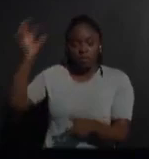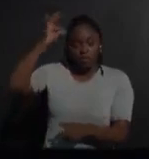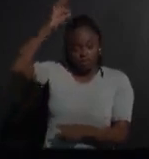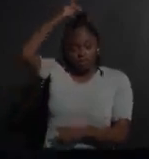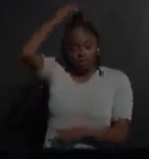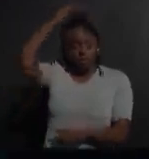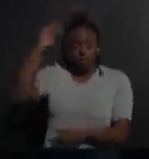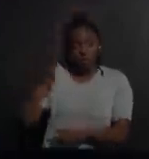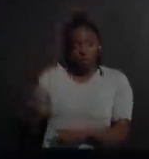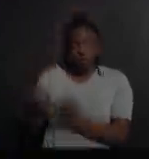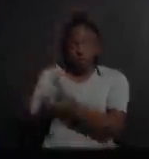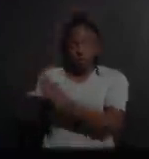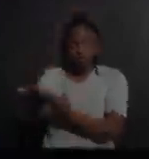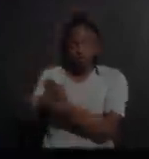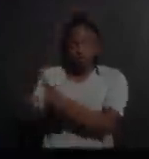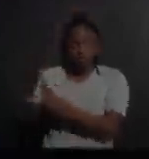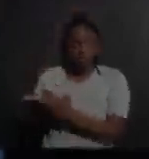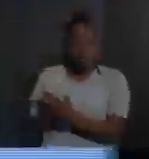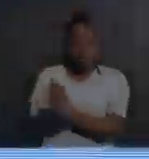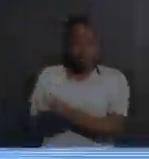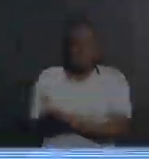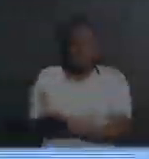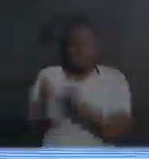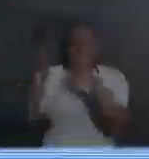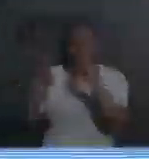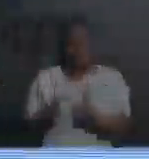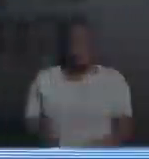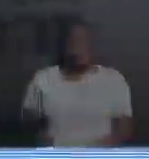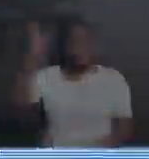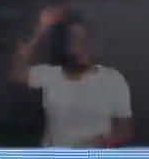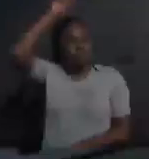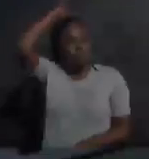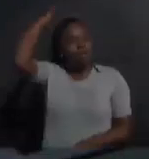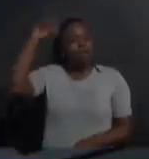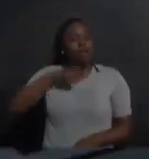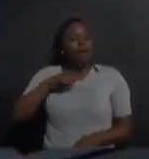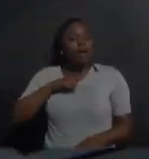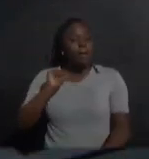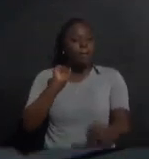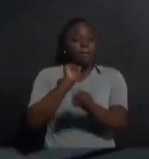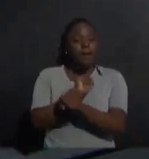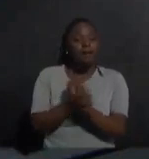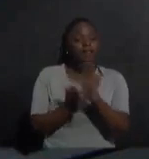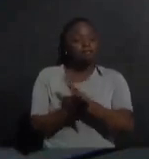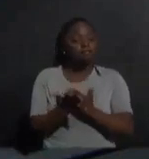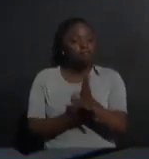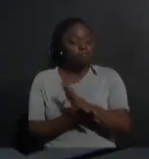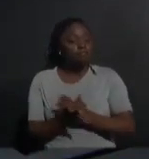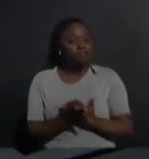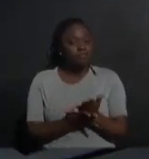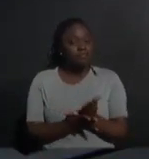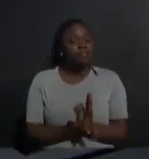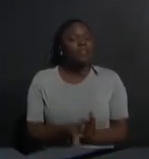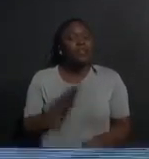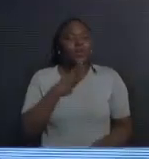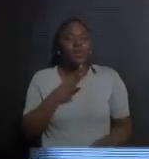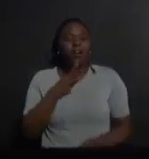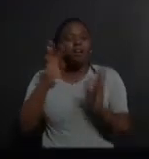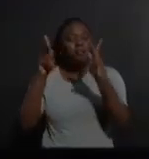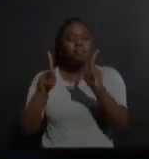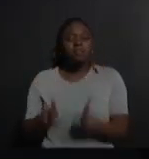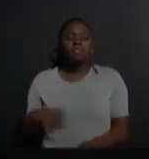chatice. As pessoas, quando estão cheias do Espírito Santo, elas param de ser chatas. Eu conheço gente